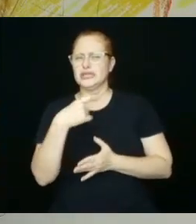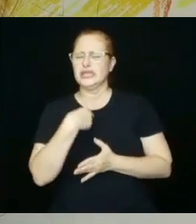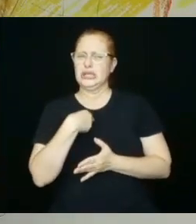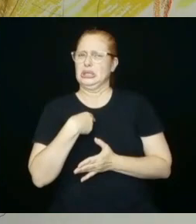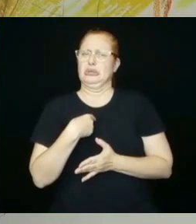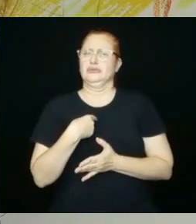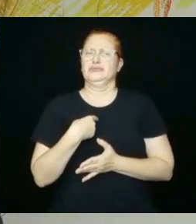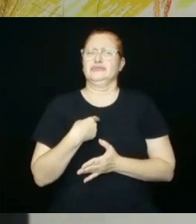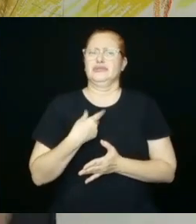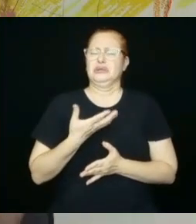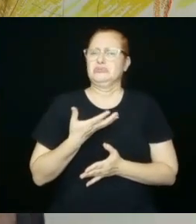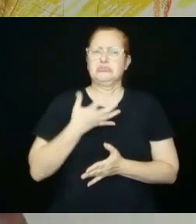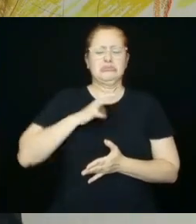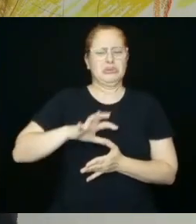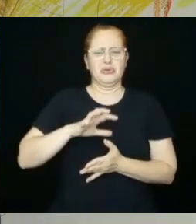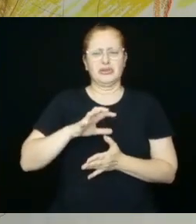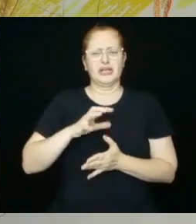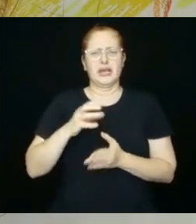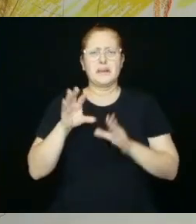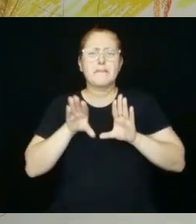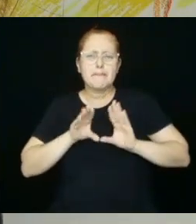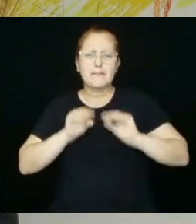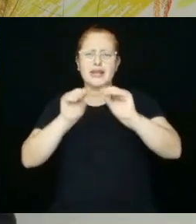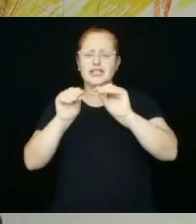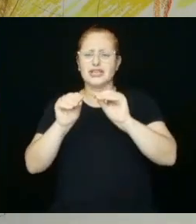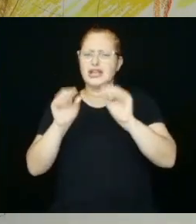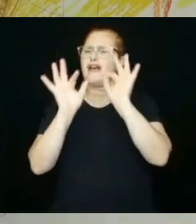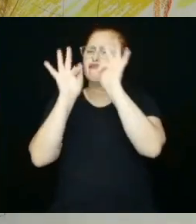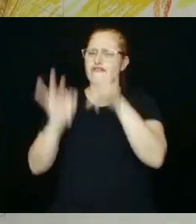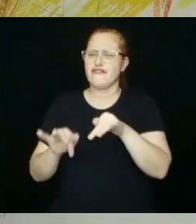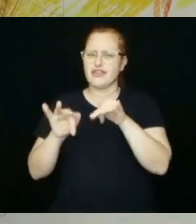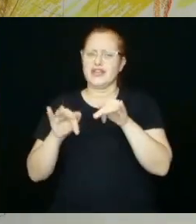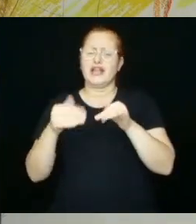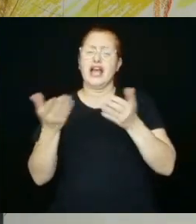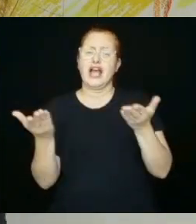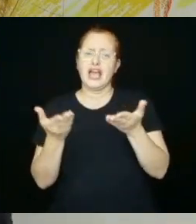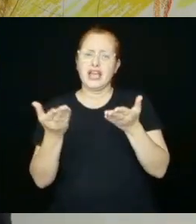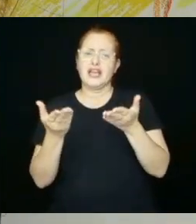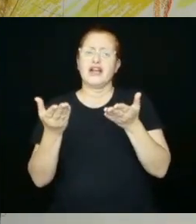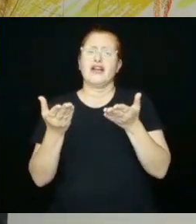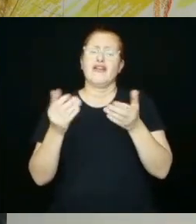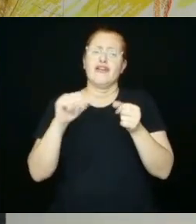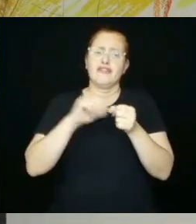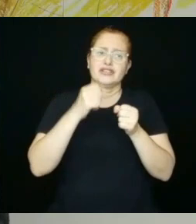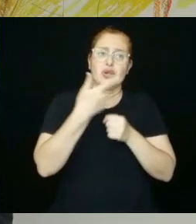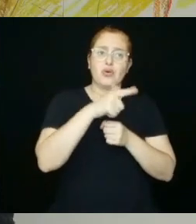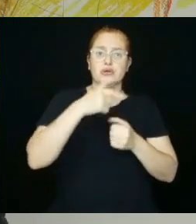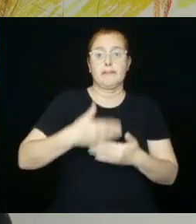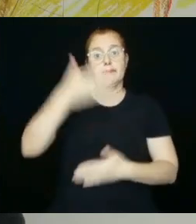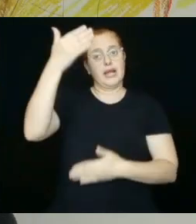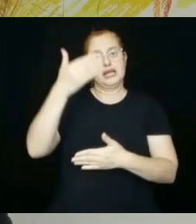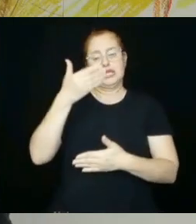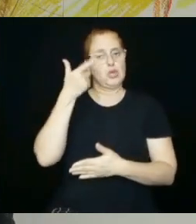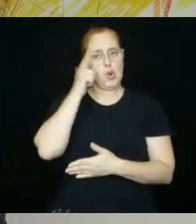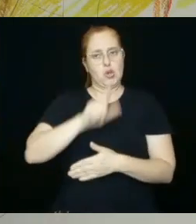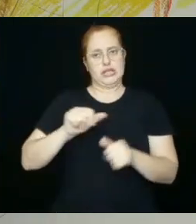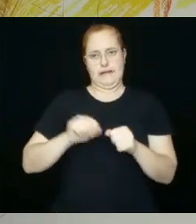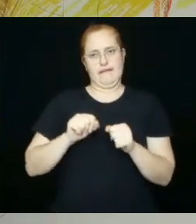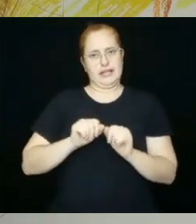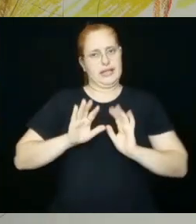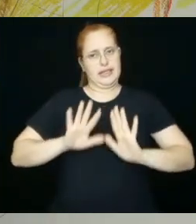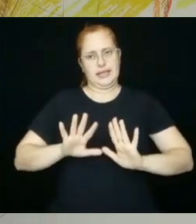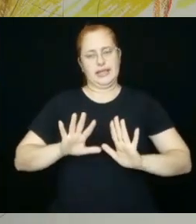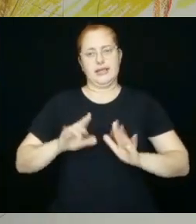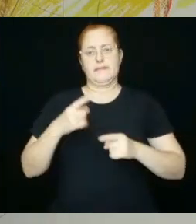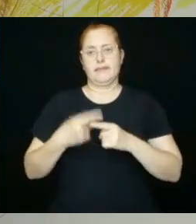mexer nele, tá acabado, deixa, vamos para outra, né? E aqui na parede não teve muito isso, né? A